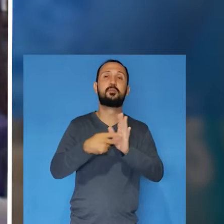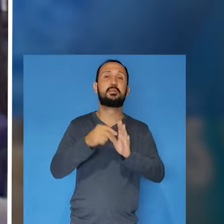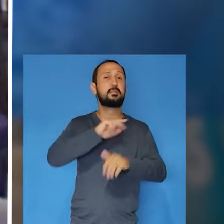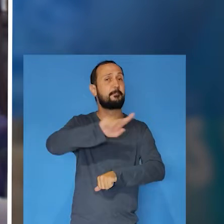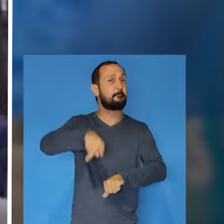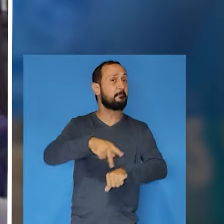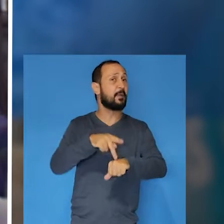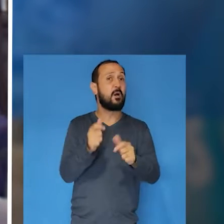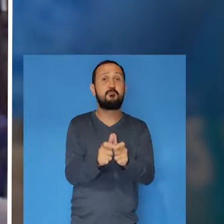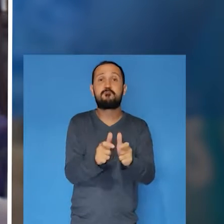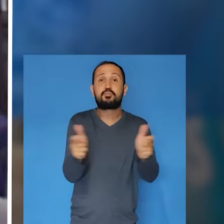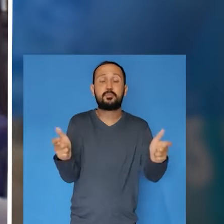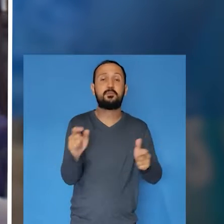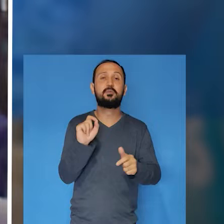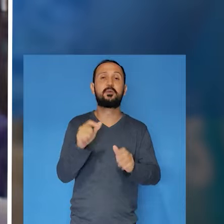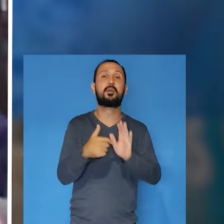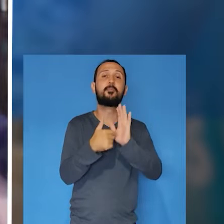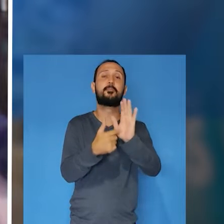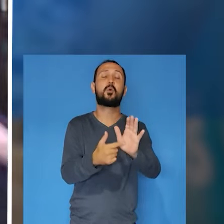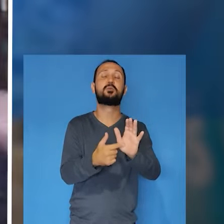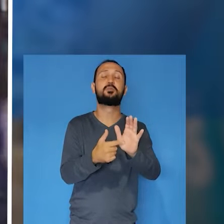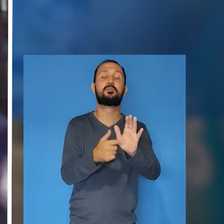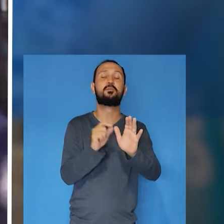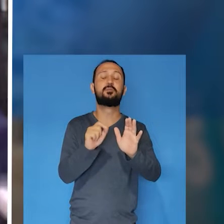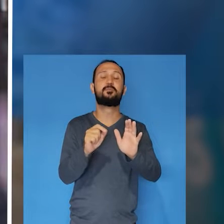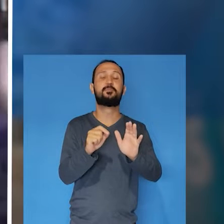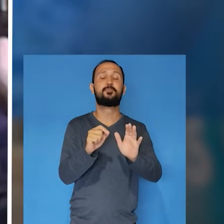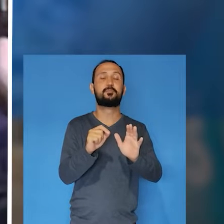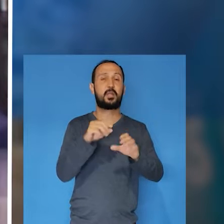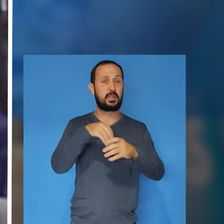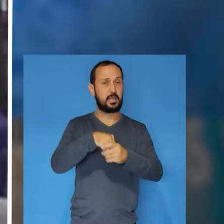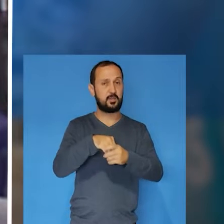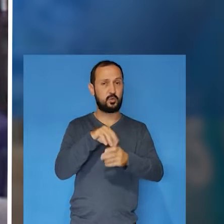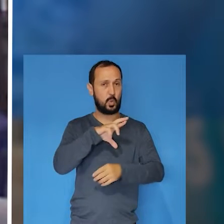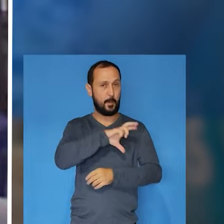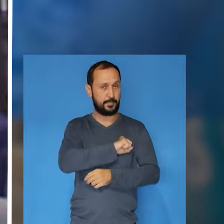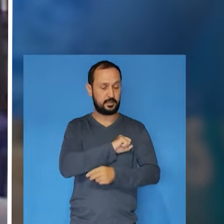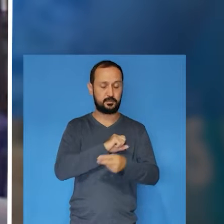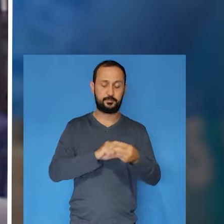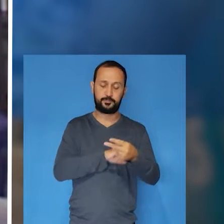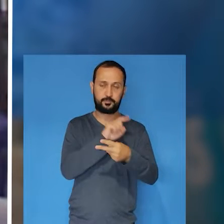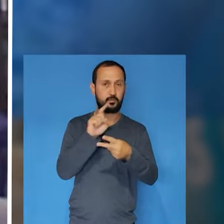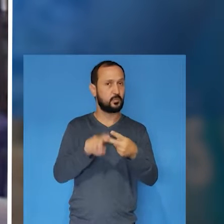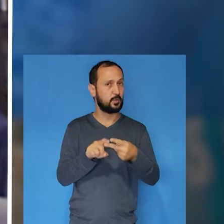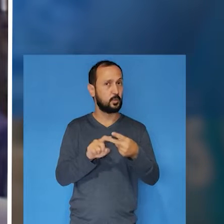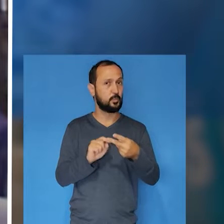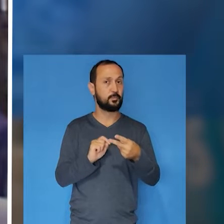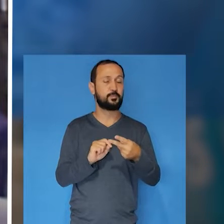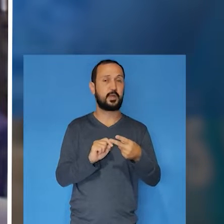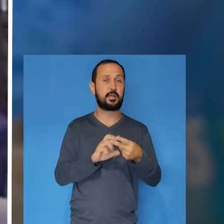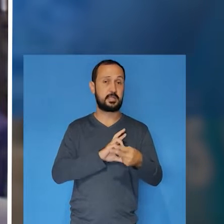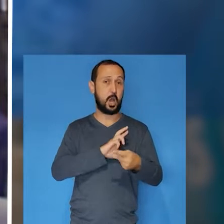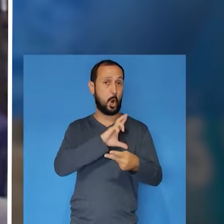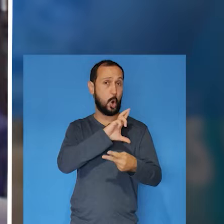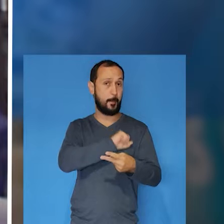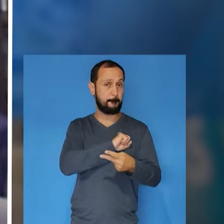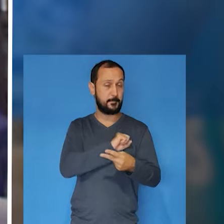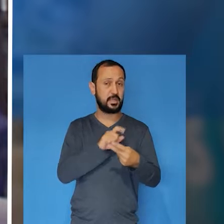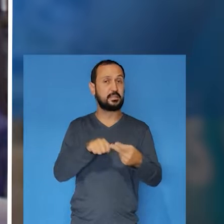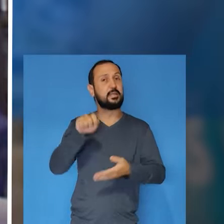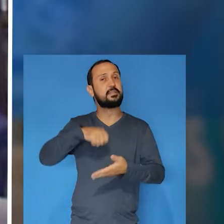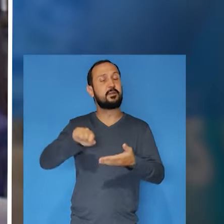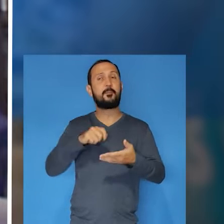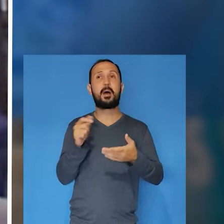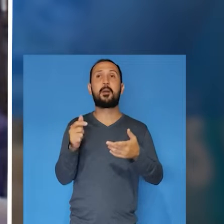viver nesse país imenso e que Alencar tenta responder nos seus romances. Em segundo lugar, João, os seus romances eles